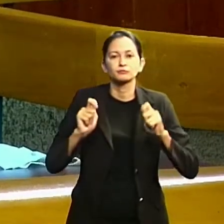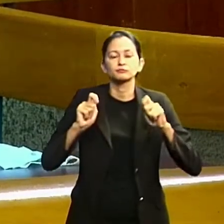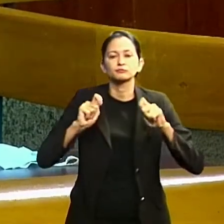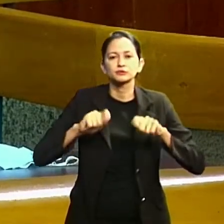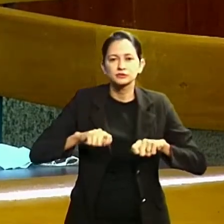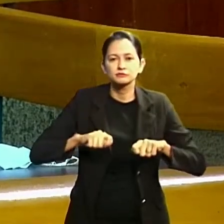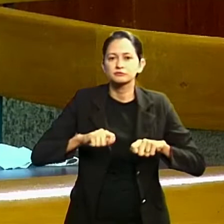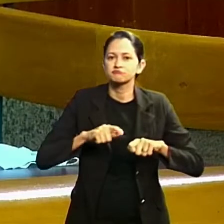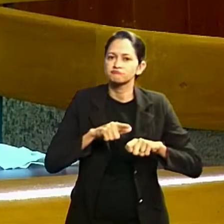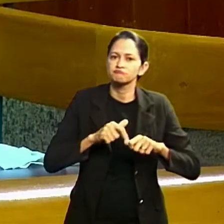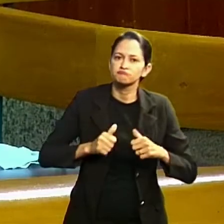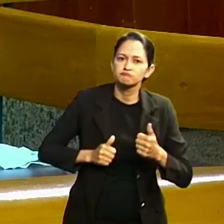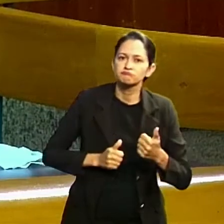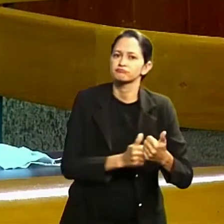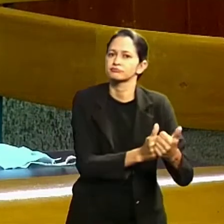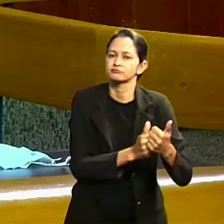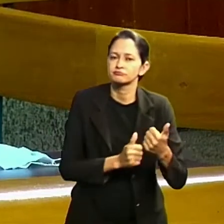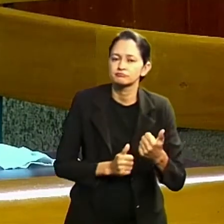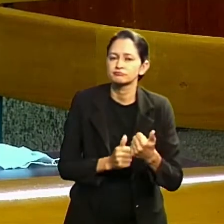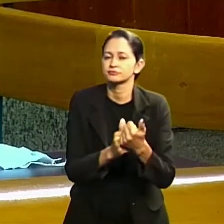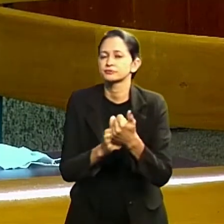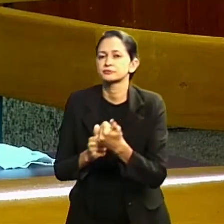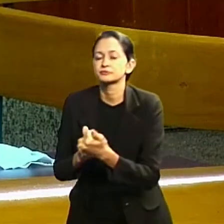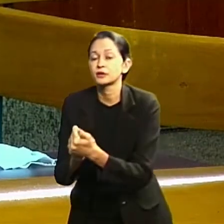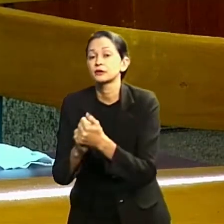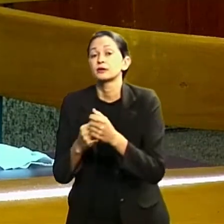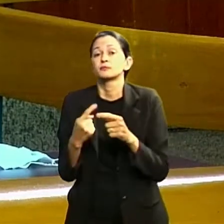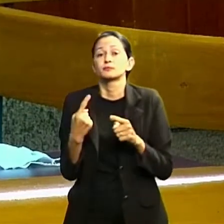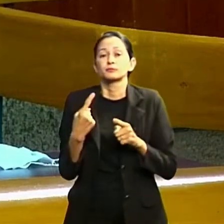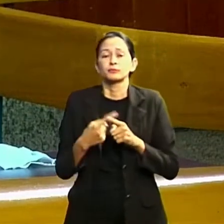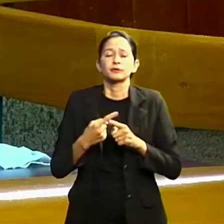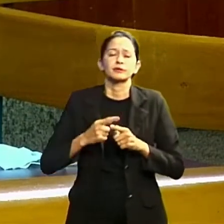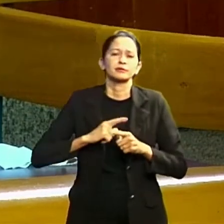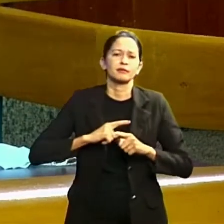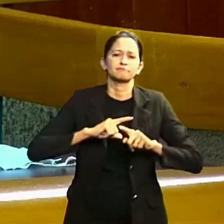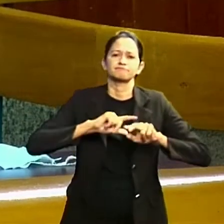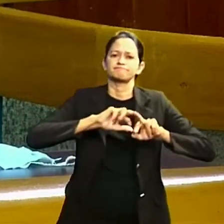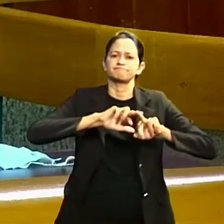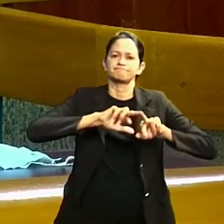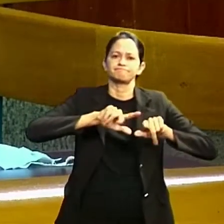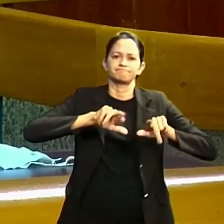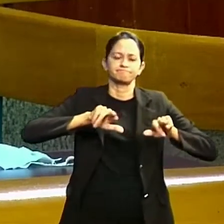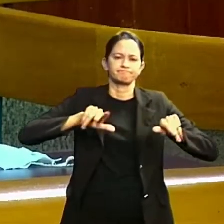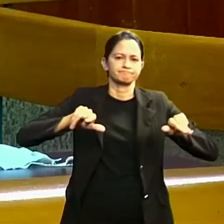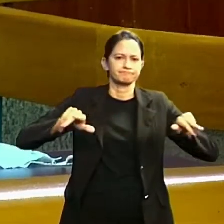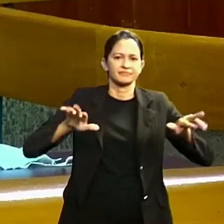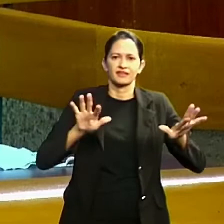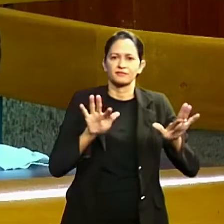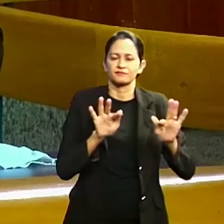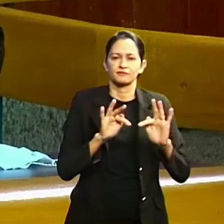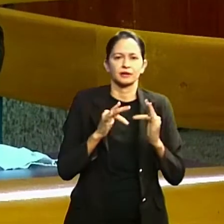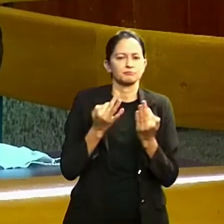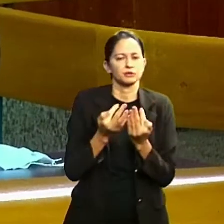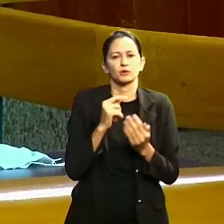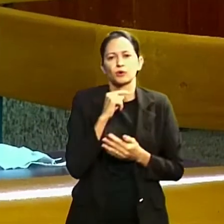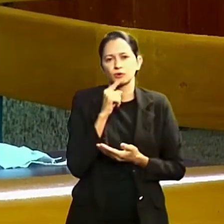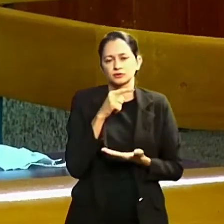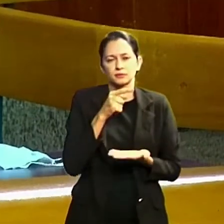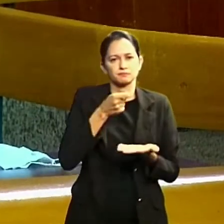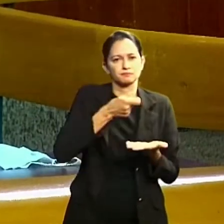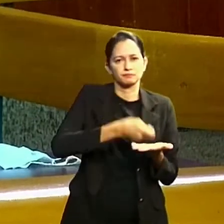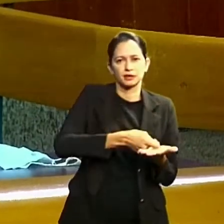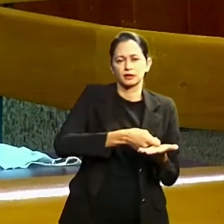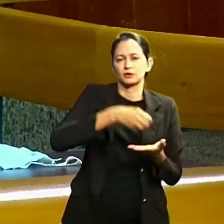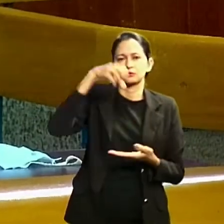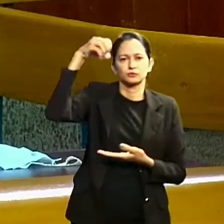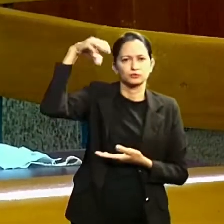levando em consideração quantas famílias que não têm condições de pagar, às vezes, a energia,